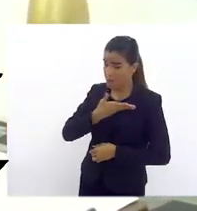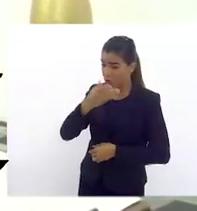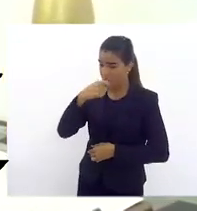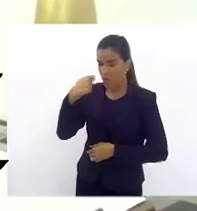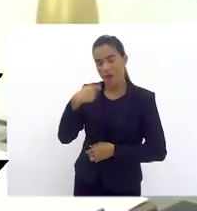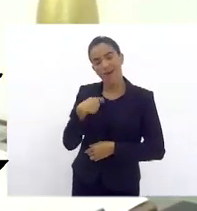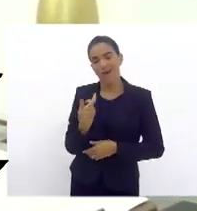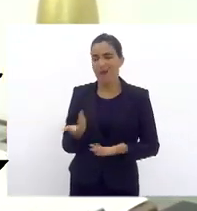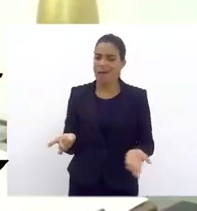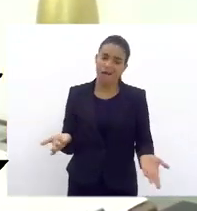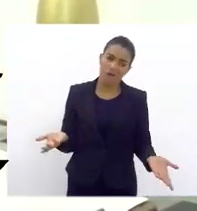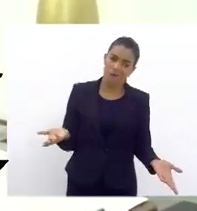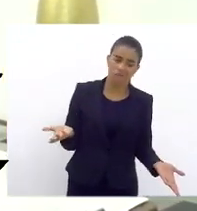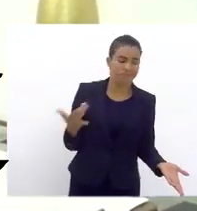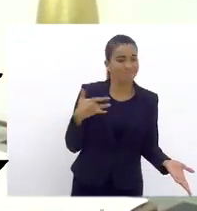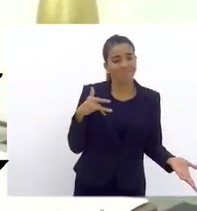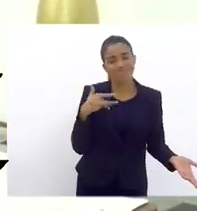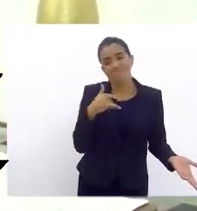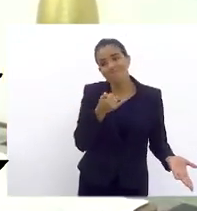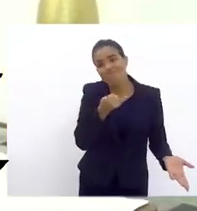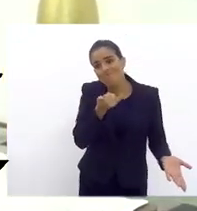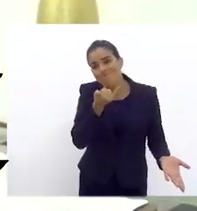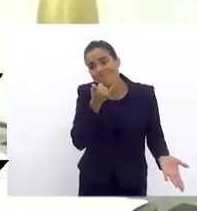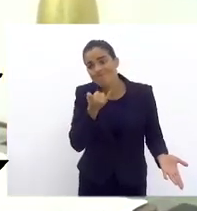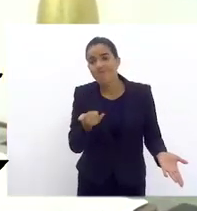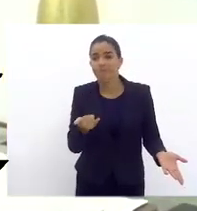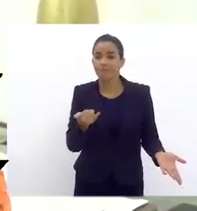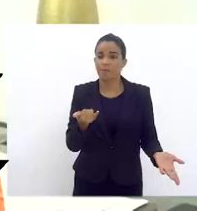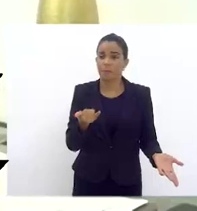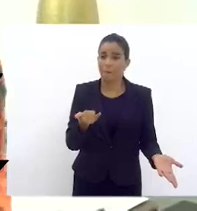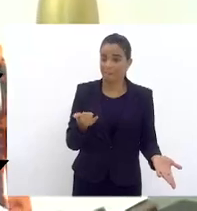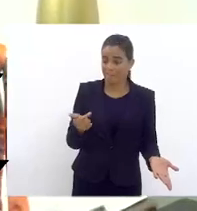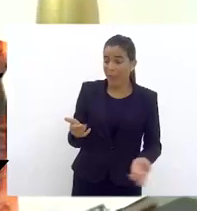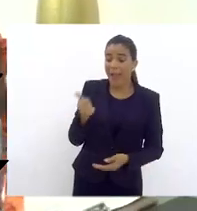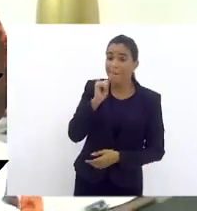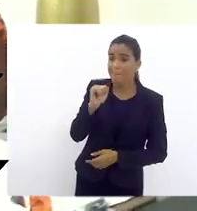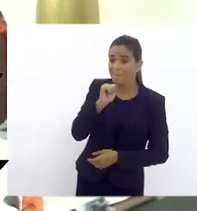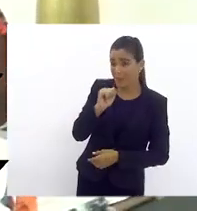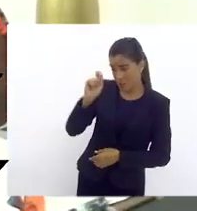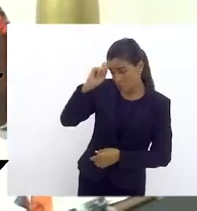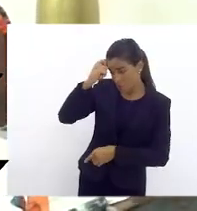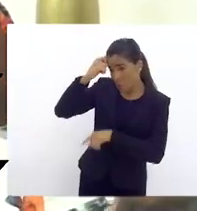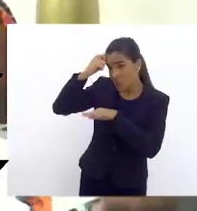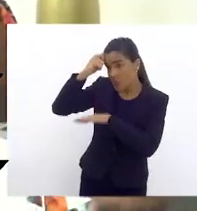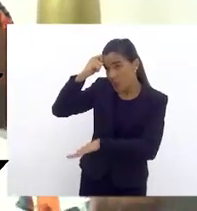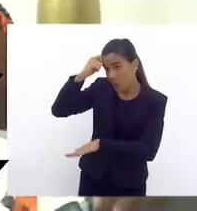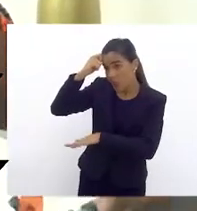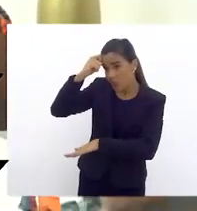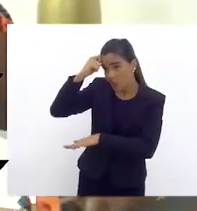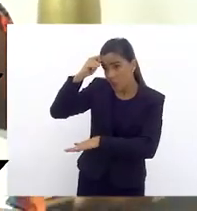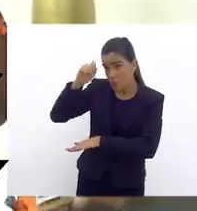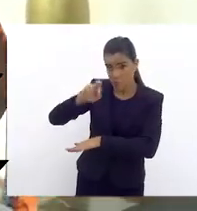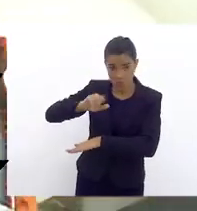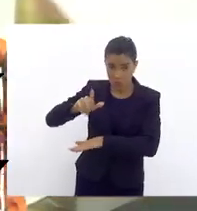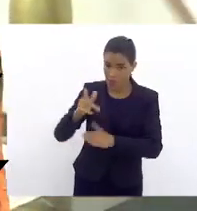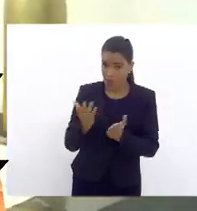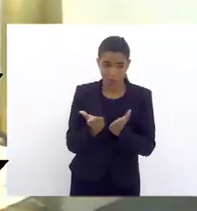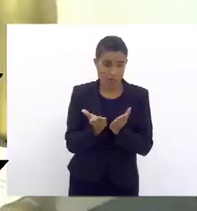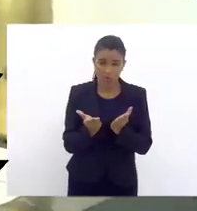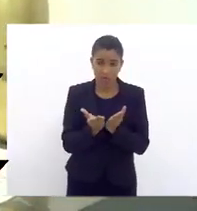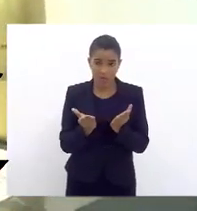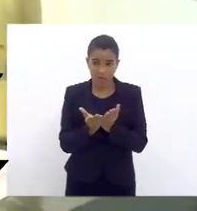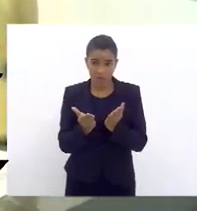a filhinho não vai dar a mãe do garoto é não é da igreja